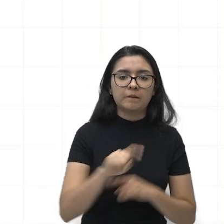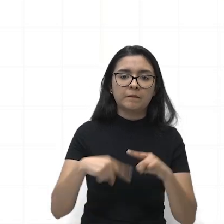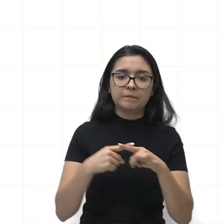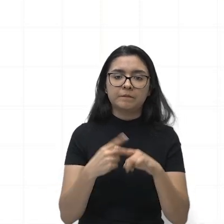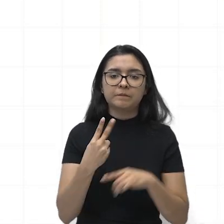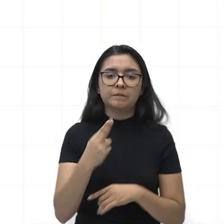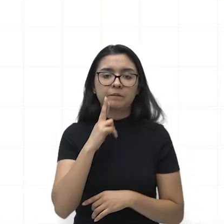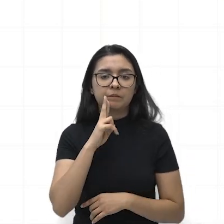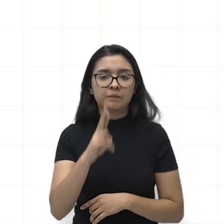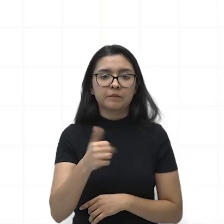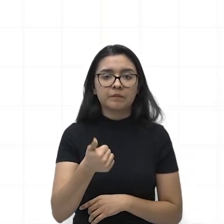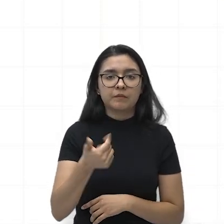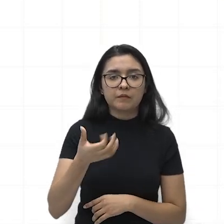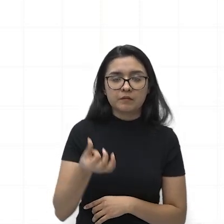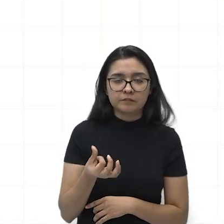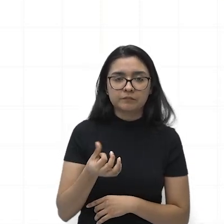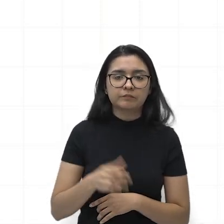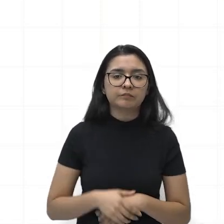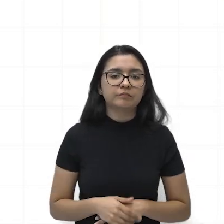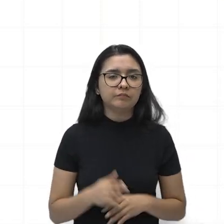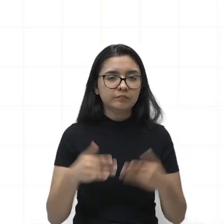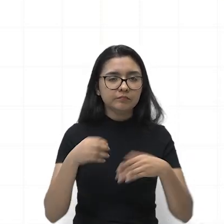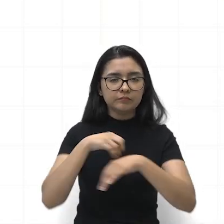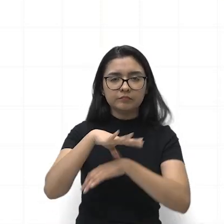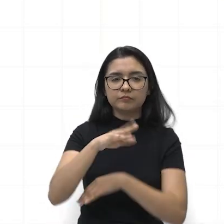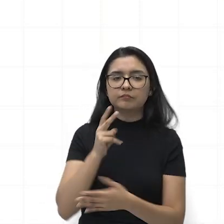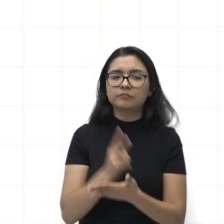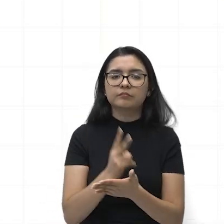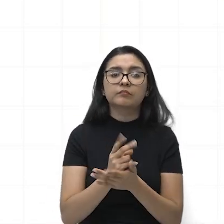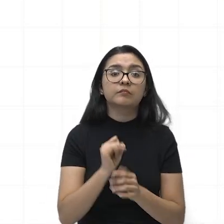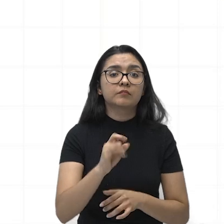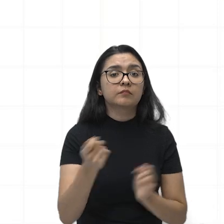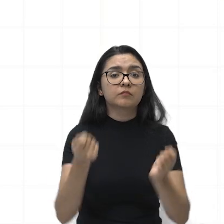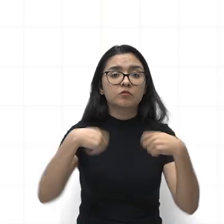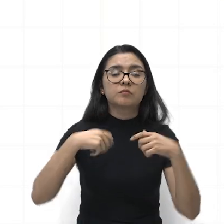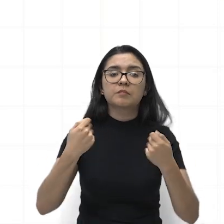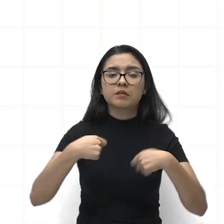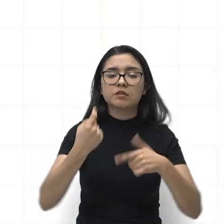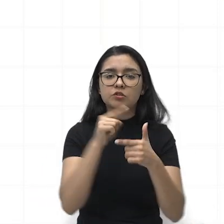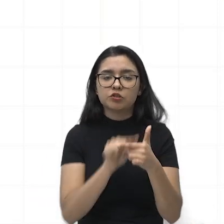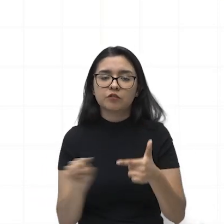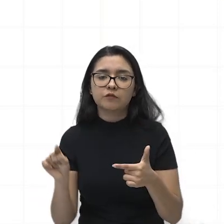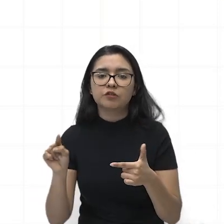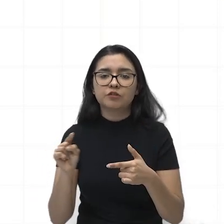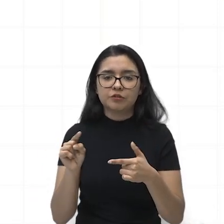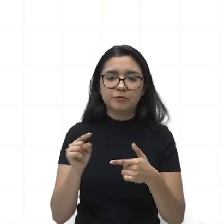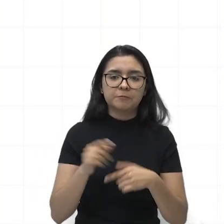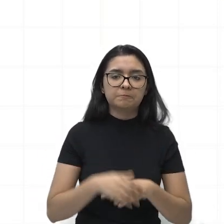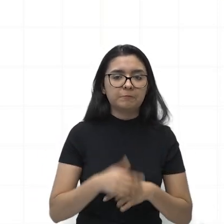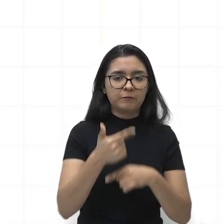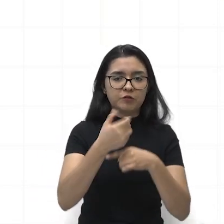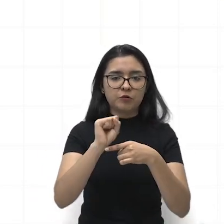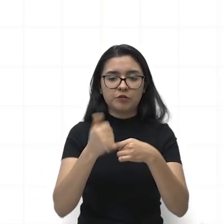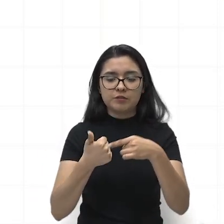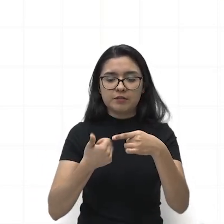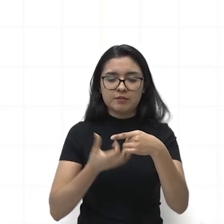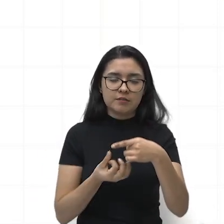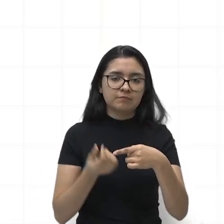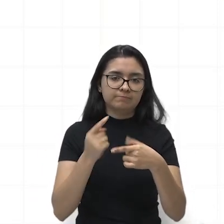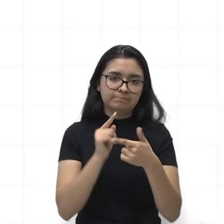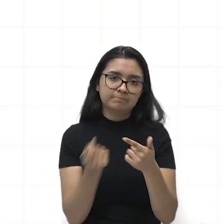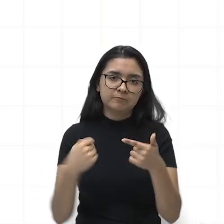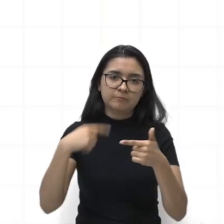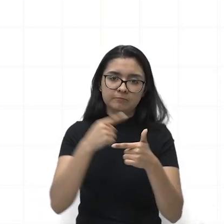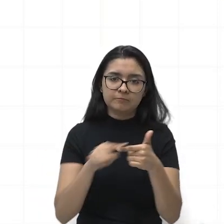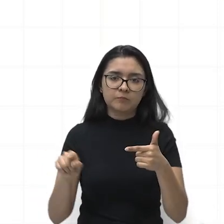2 é igual a 16. Bom, vale a dica que sempre que for possível, você deve simplificar. Tá legal? Qual